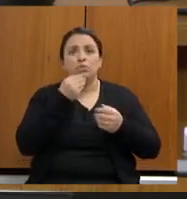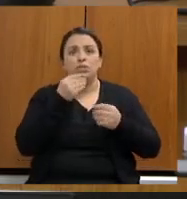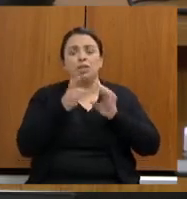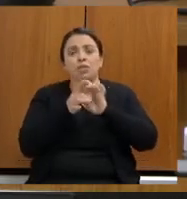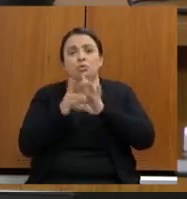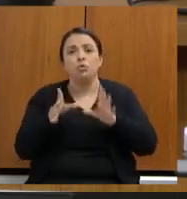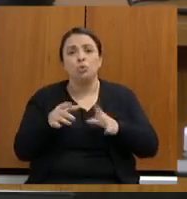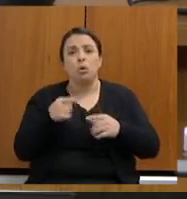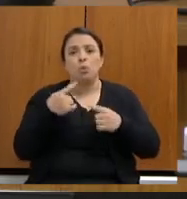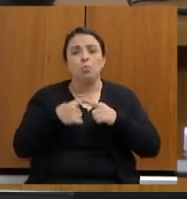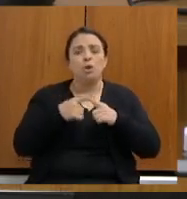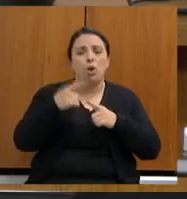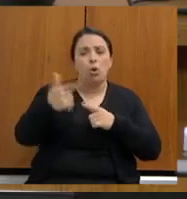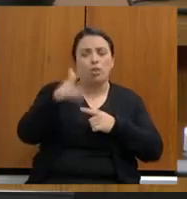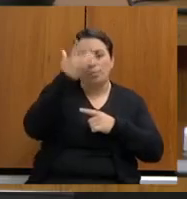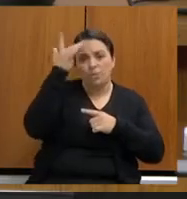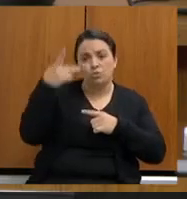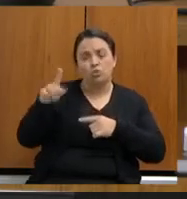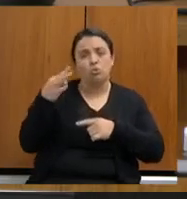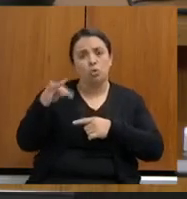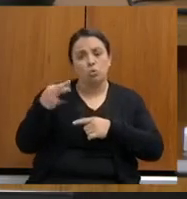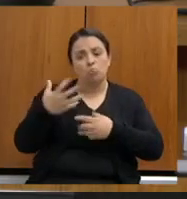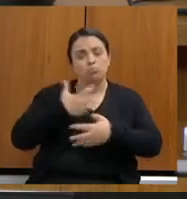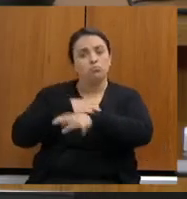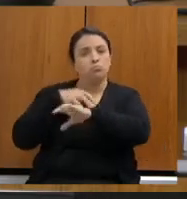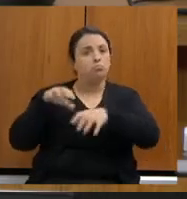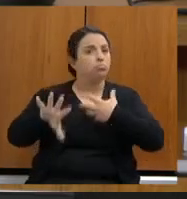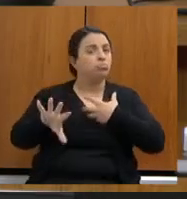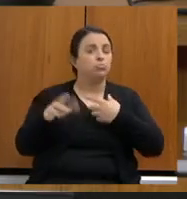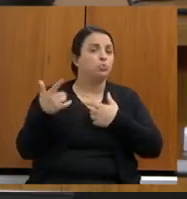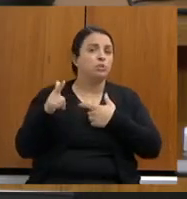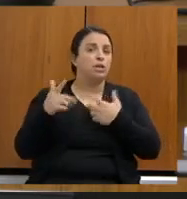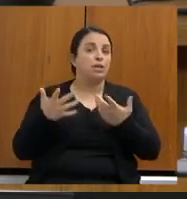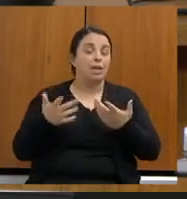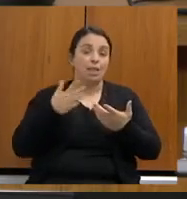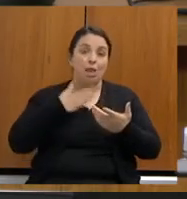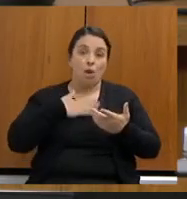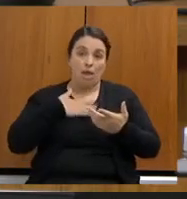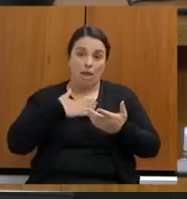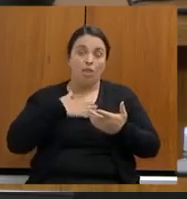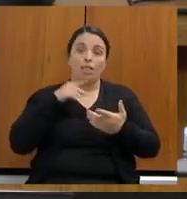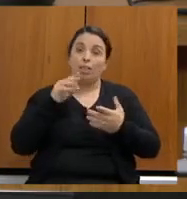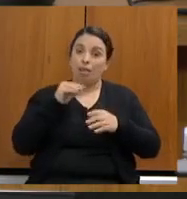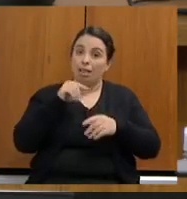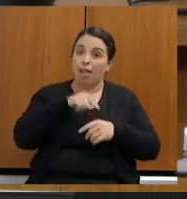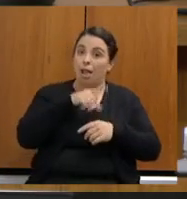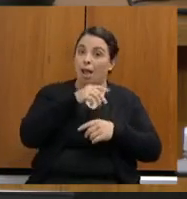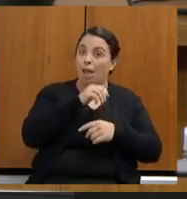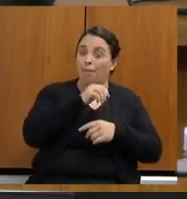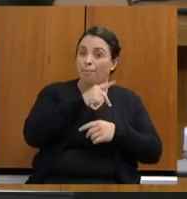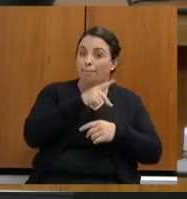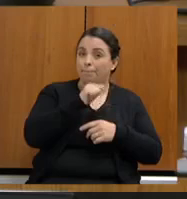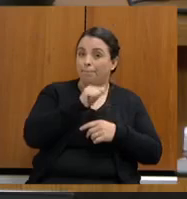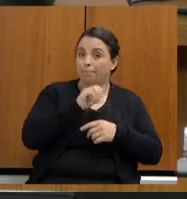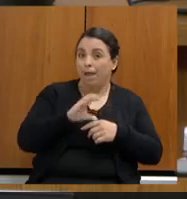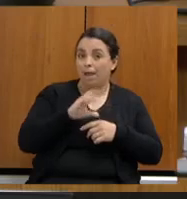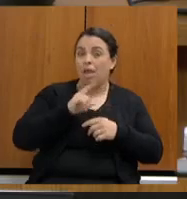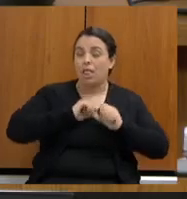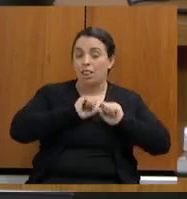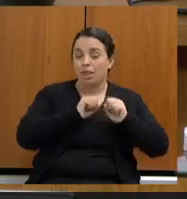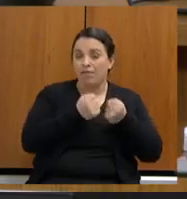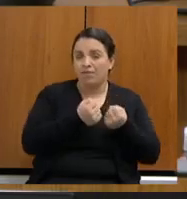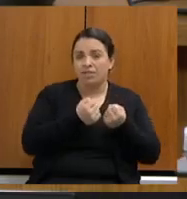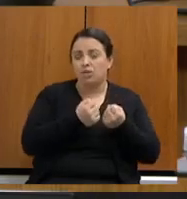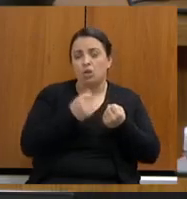vai matar então não há na minha defesa da apac em um sentimento aqui que vá para apac